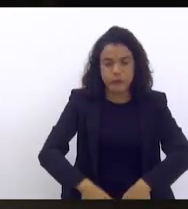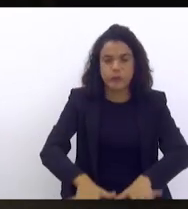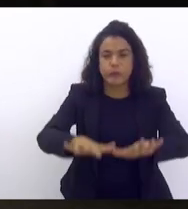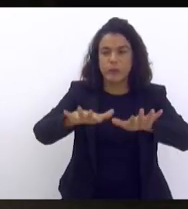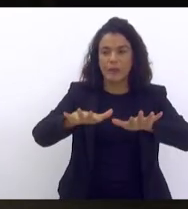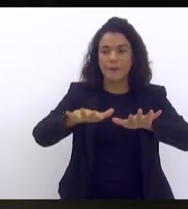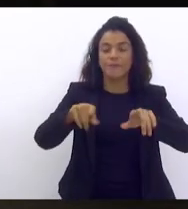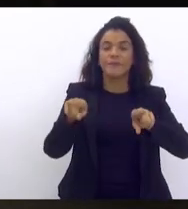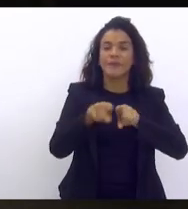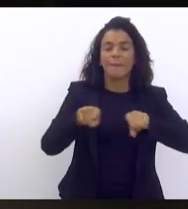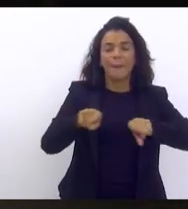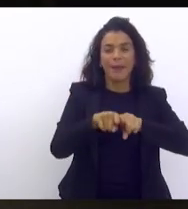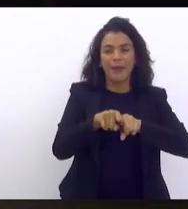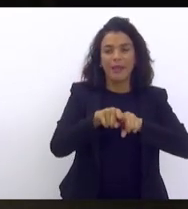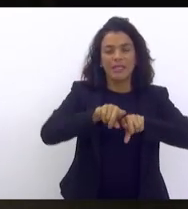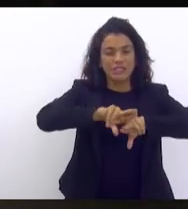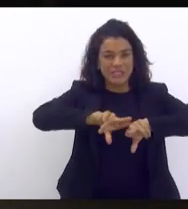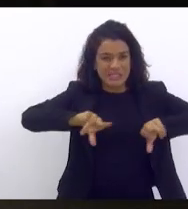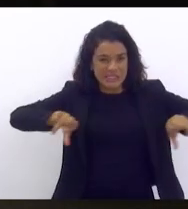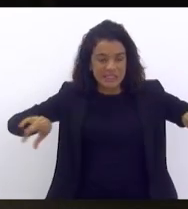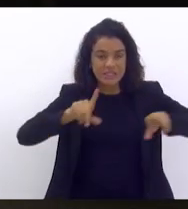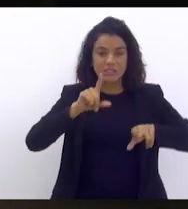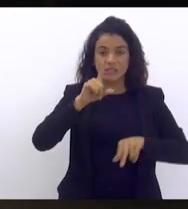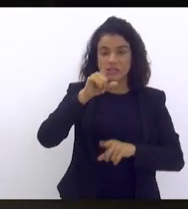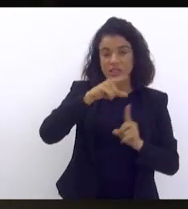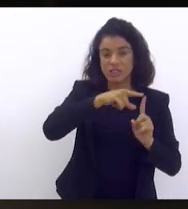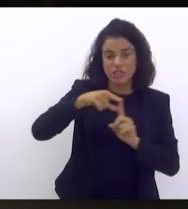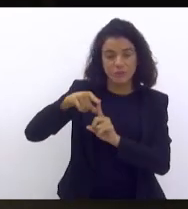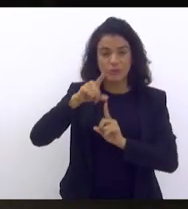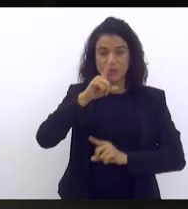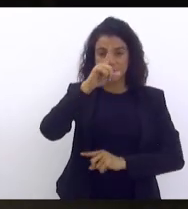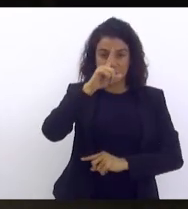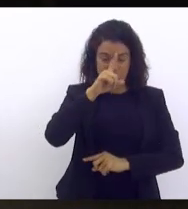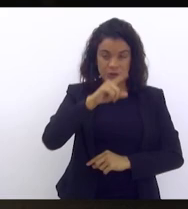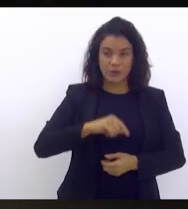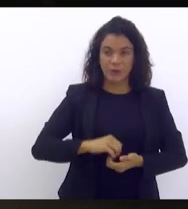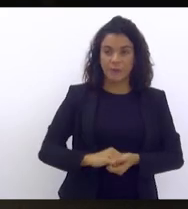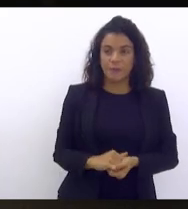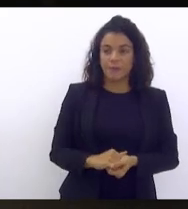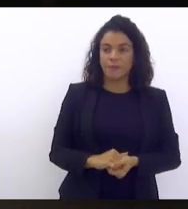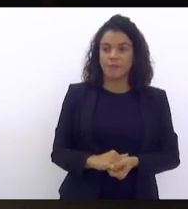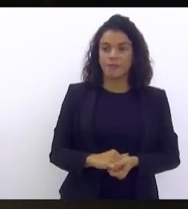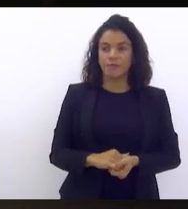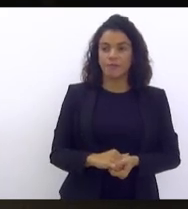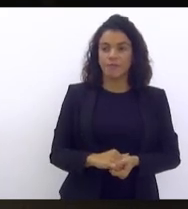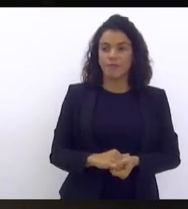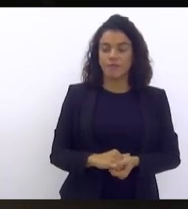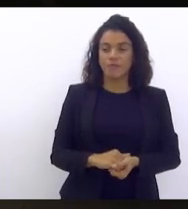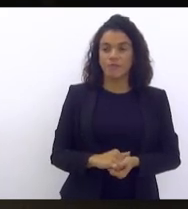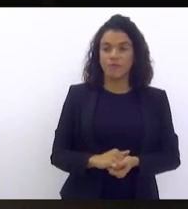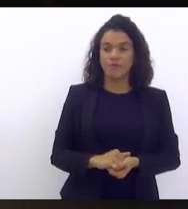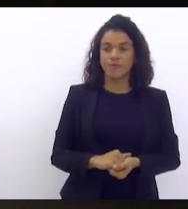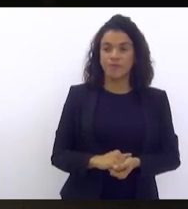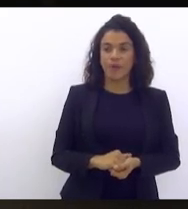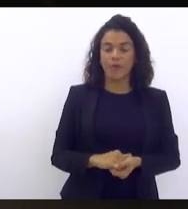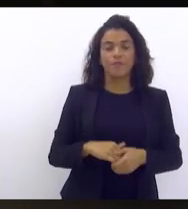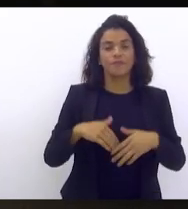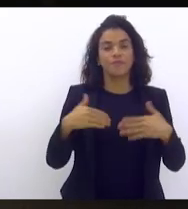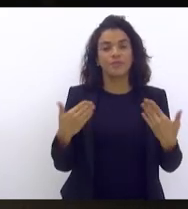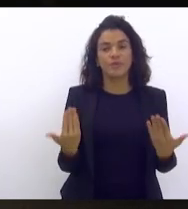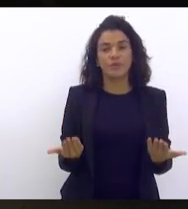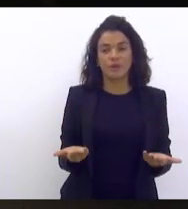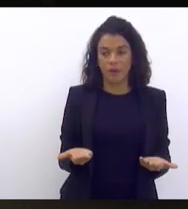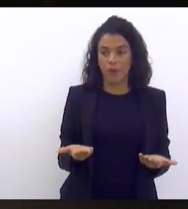e todo tipo de risco que possa colocar a vida do ser humano em perigo, né? Então, nós